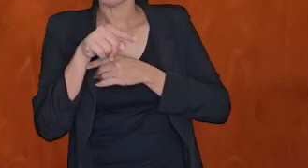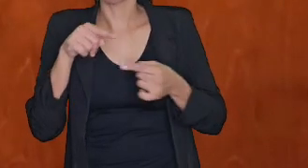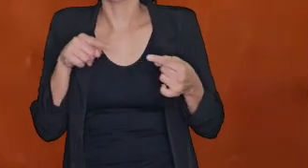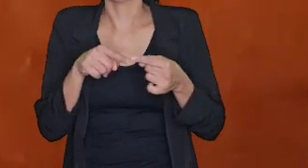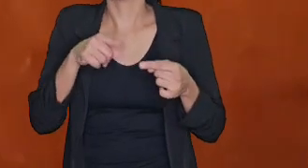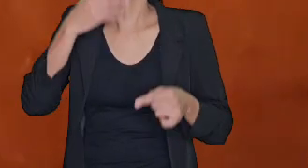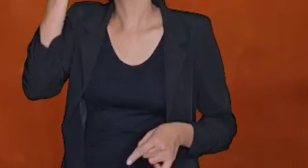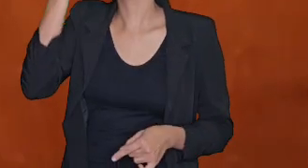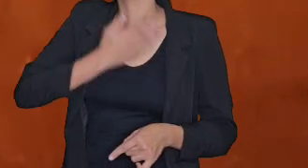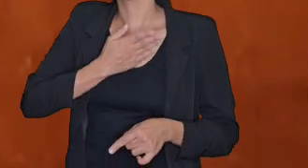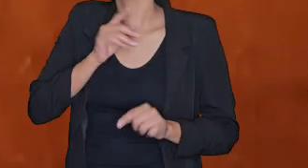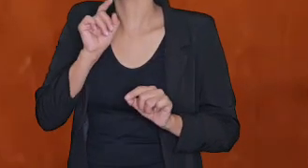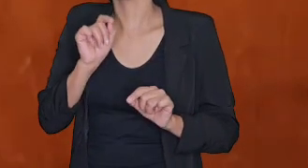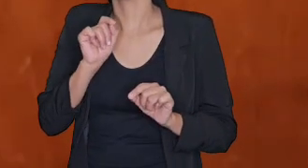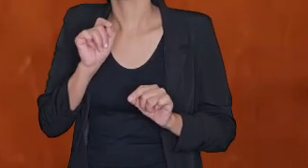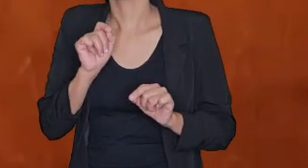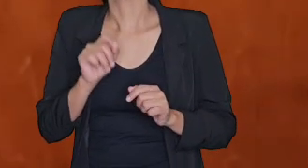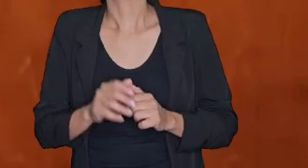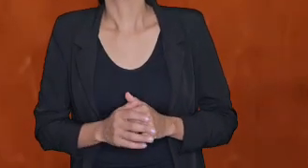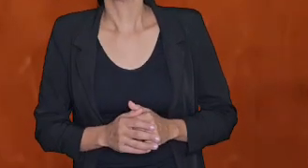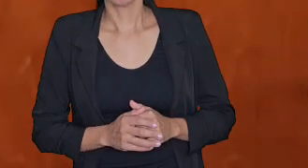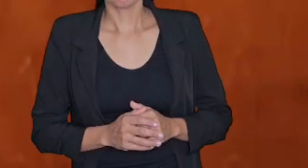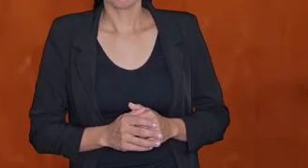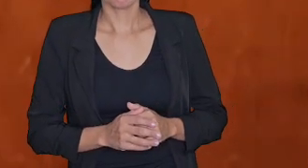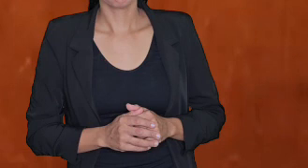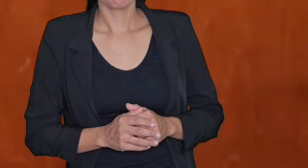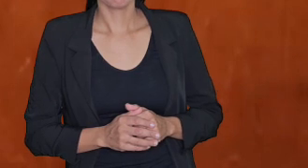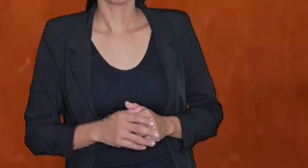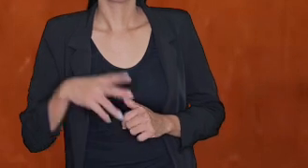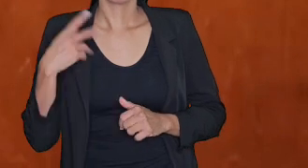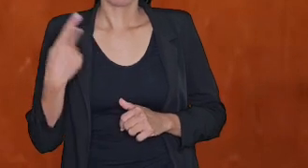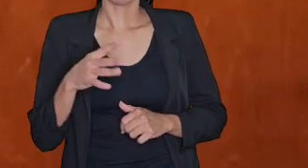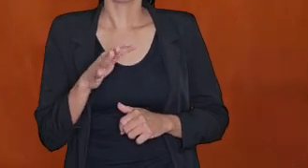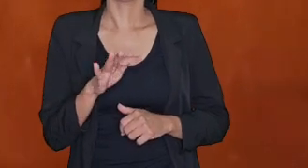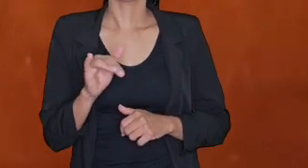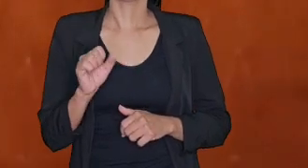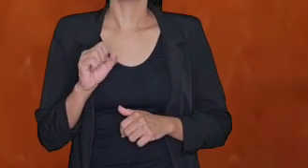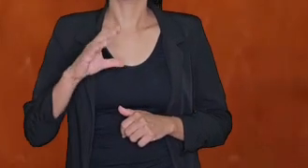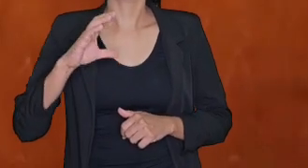protesto específico para esse fim e realmente comprovar para